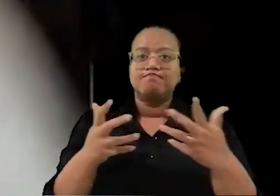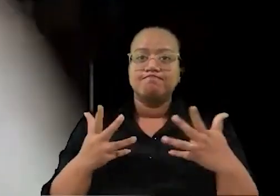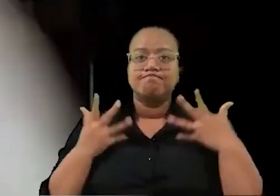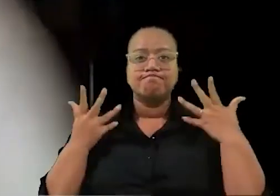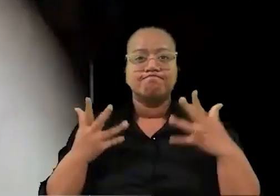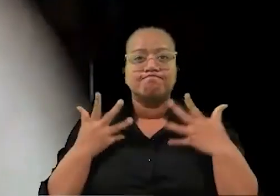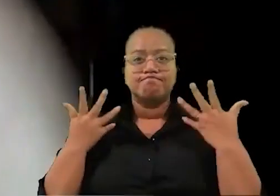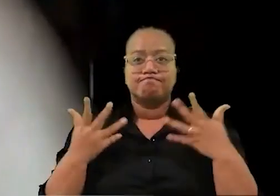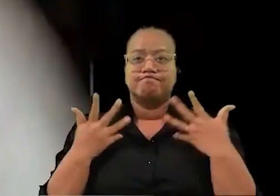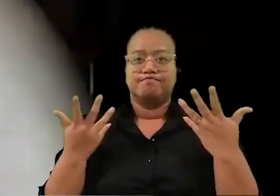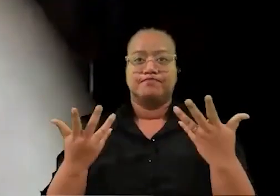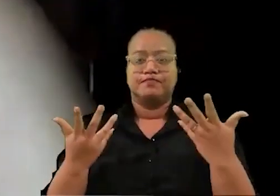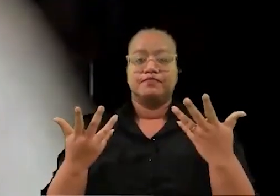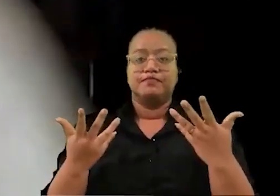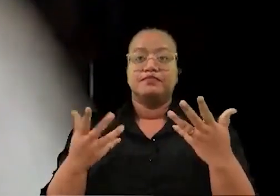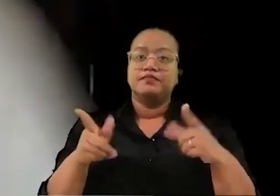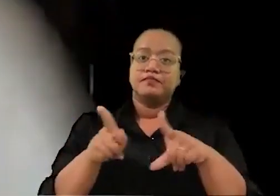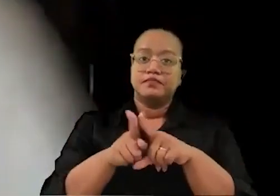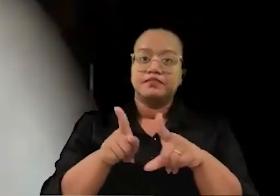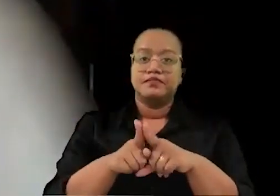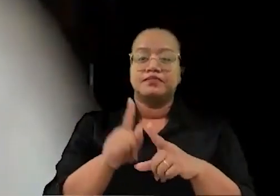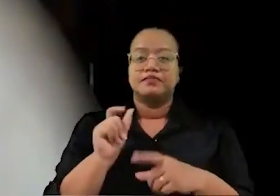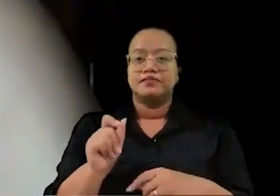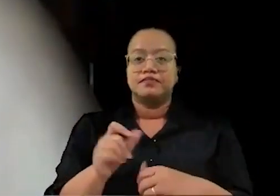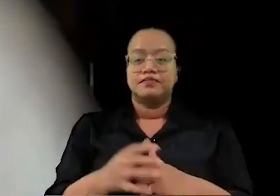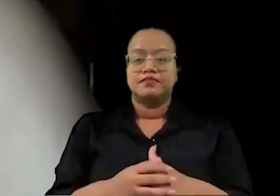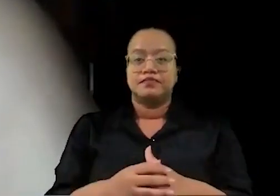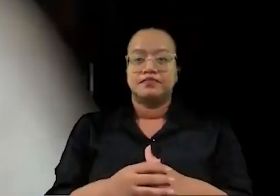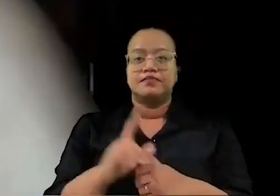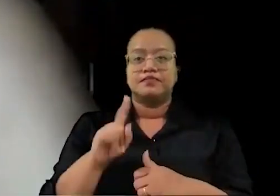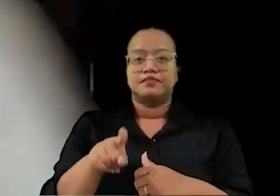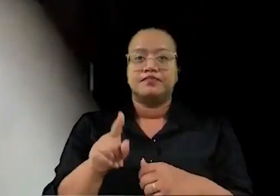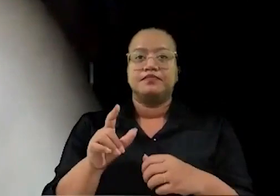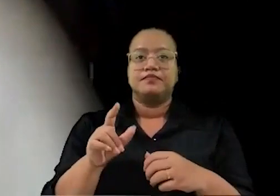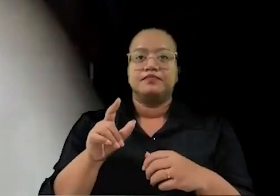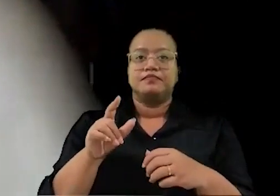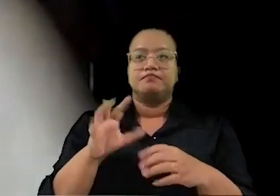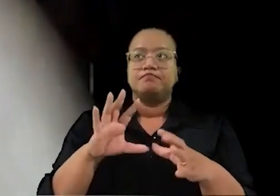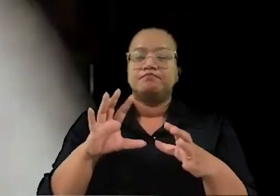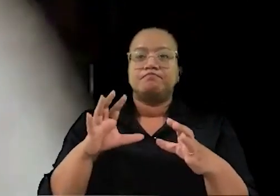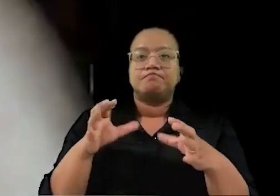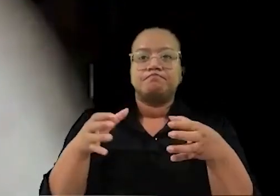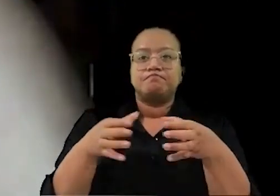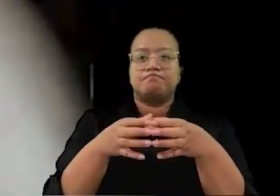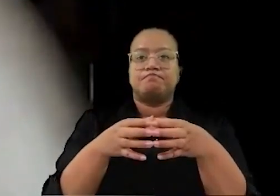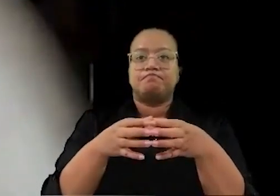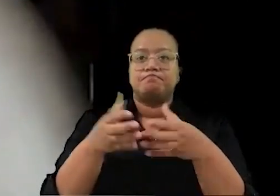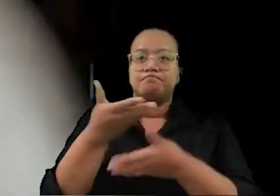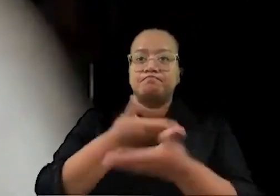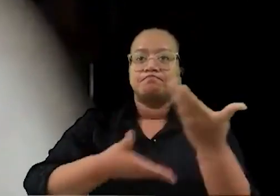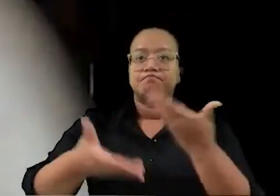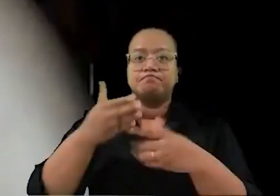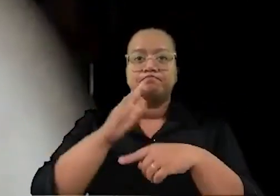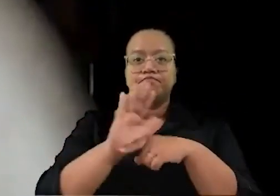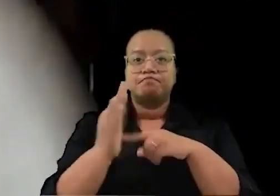concepção de cooperação, de colaboração, que é principalmente